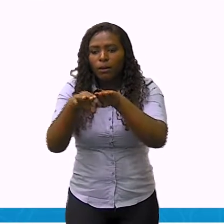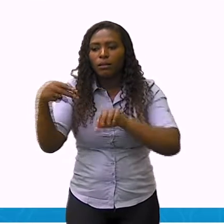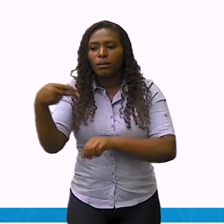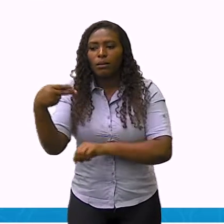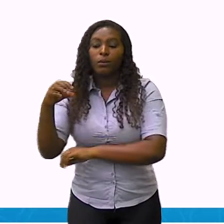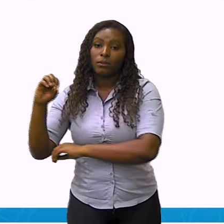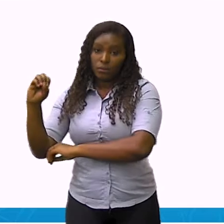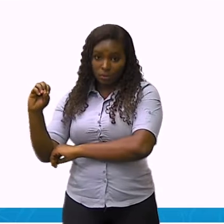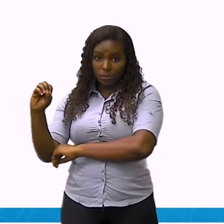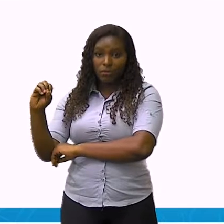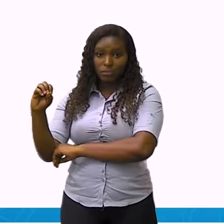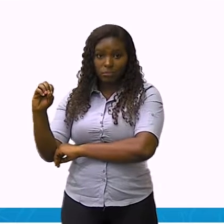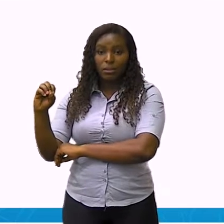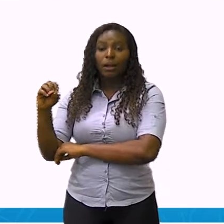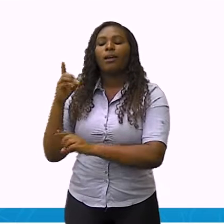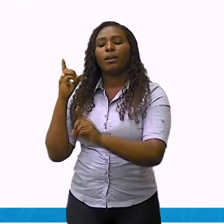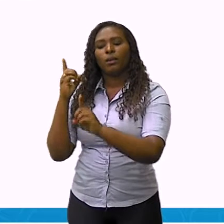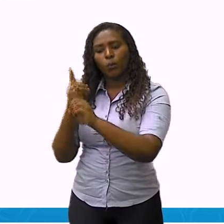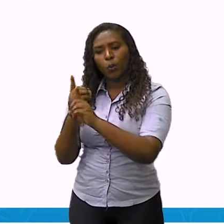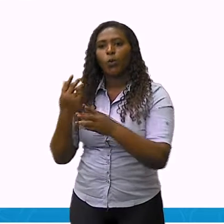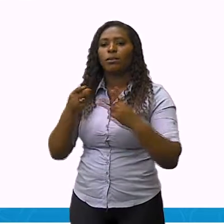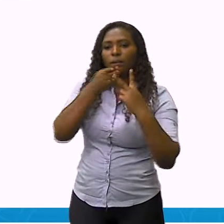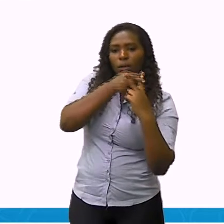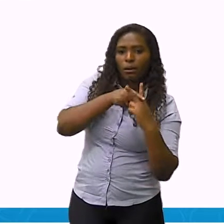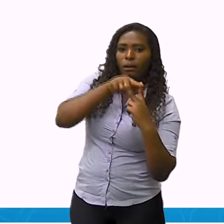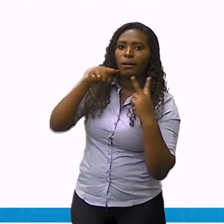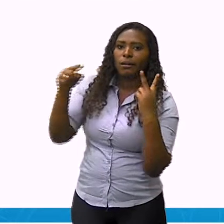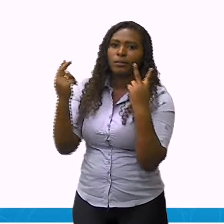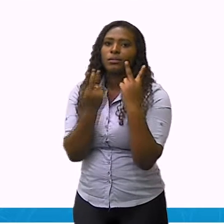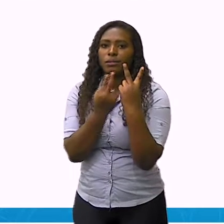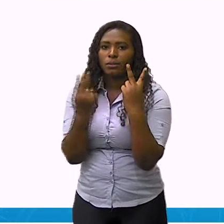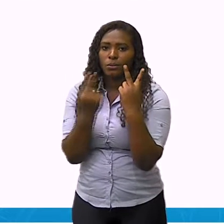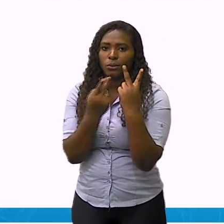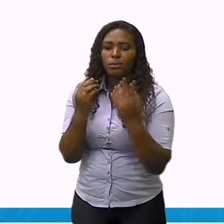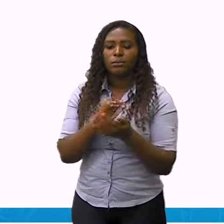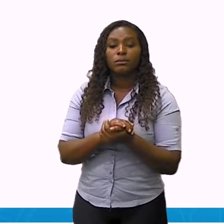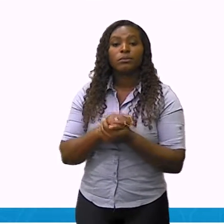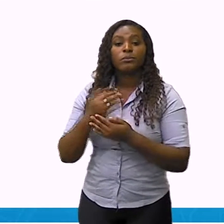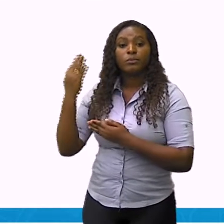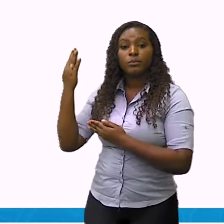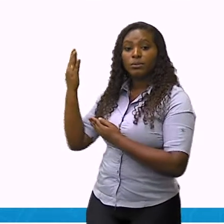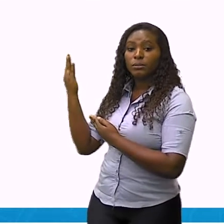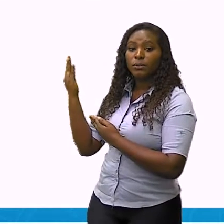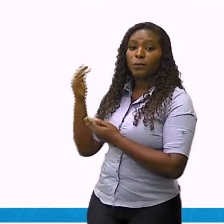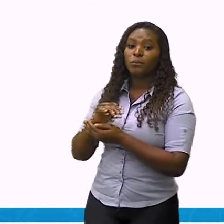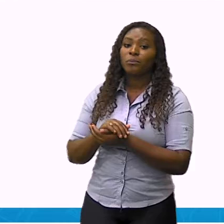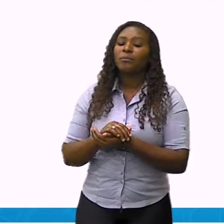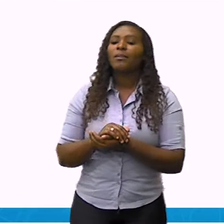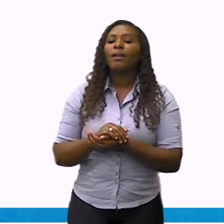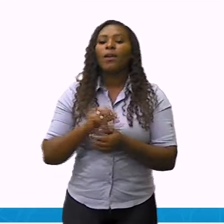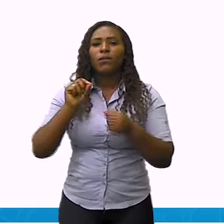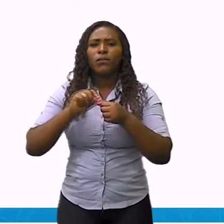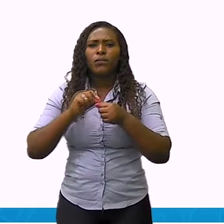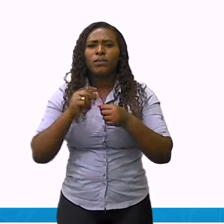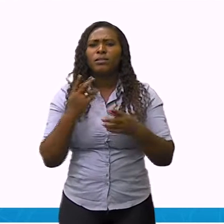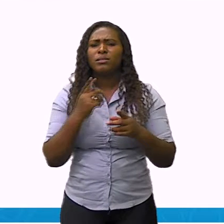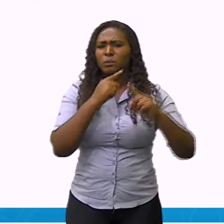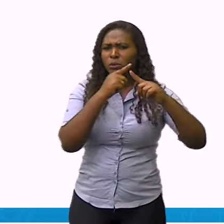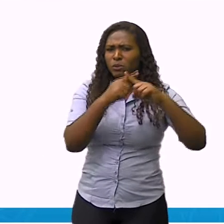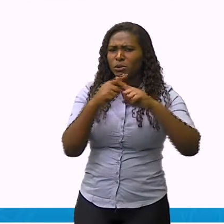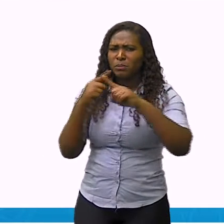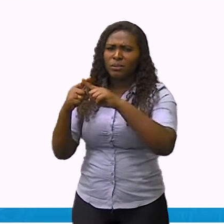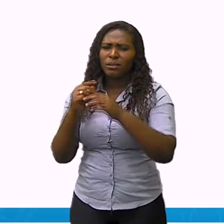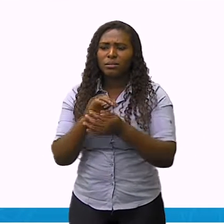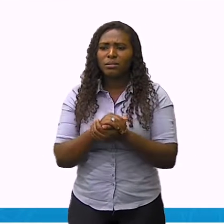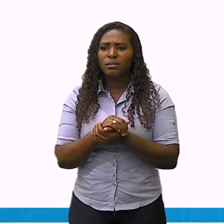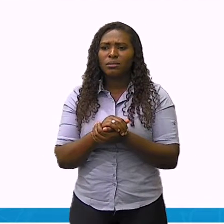tenho aqui o b4, 4 vezes o a, que é menos 1, e o c, que